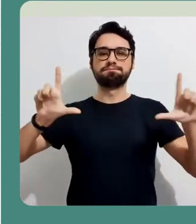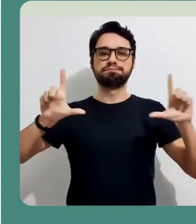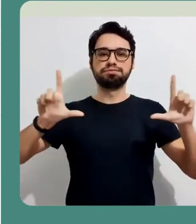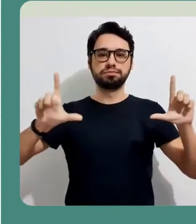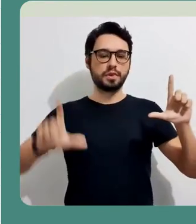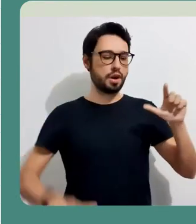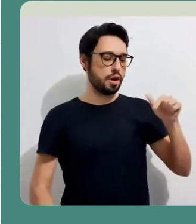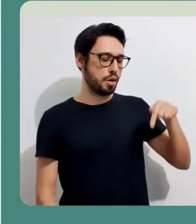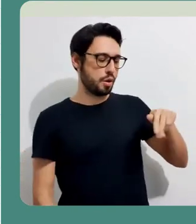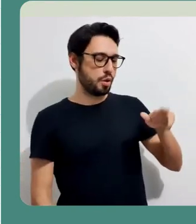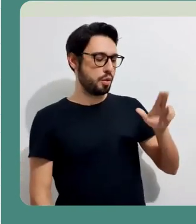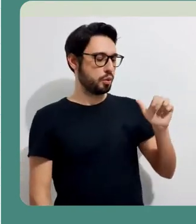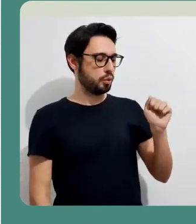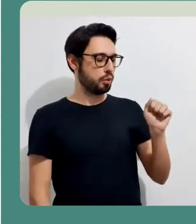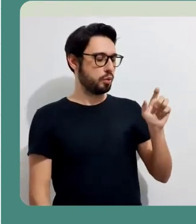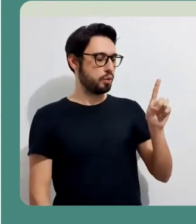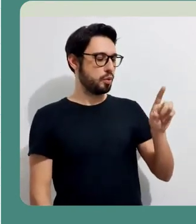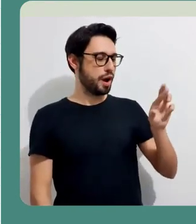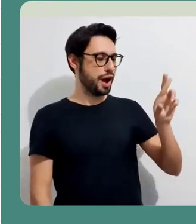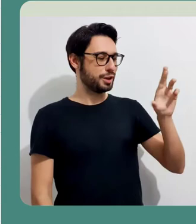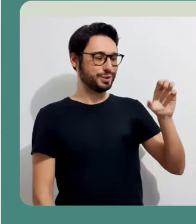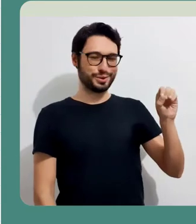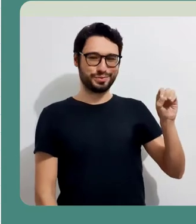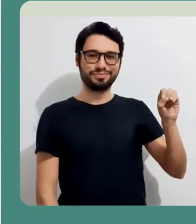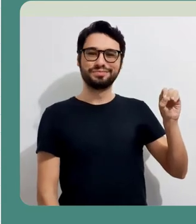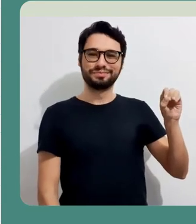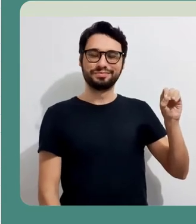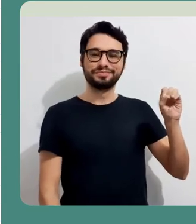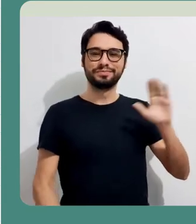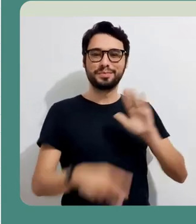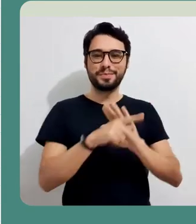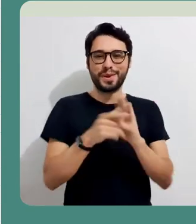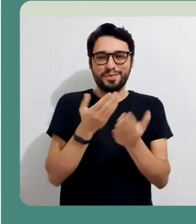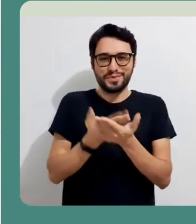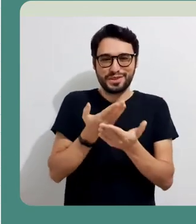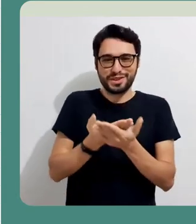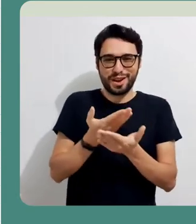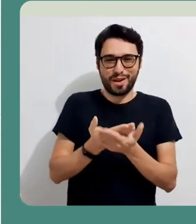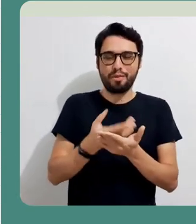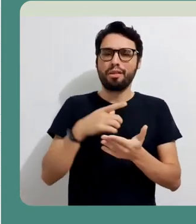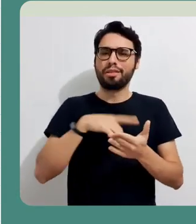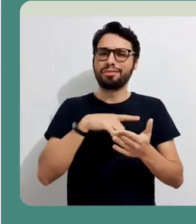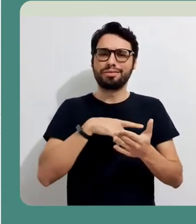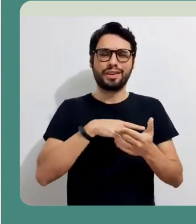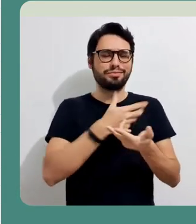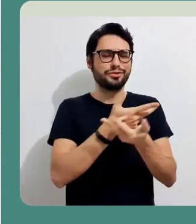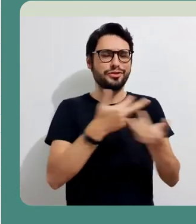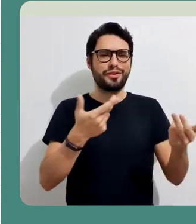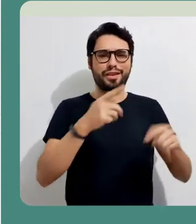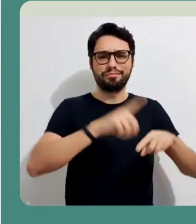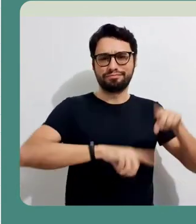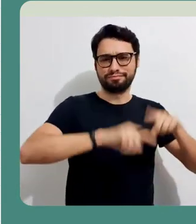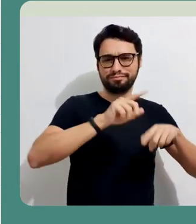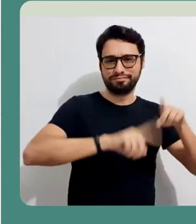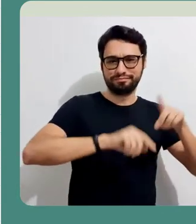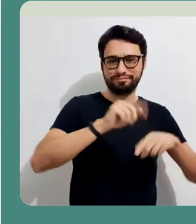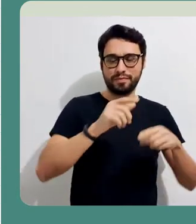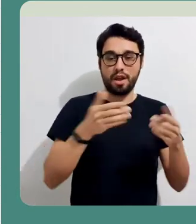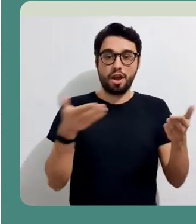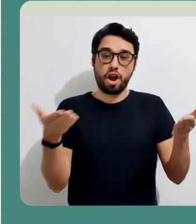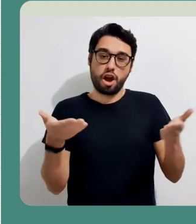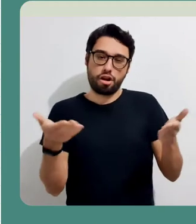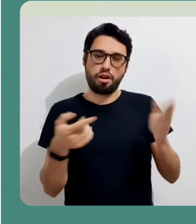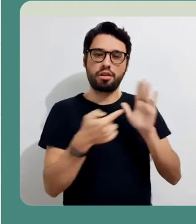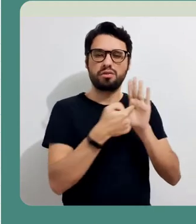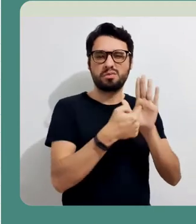funciona como se fosse um quadro digital Então você consegue trabalhar com ferramentas a mão livre ele tem uma série de funcionalidades